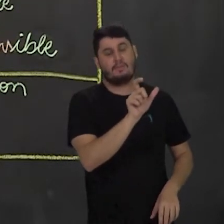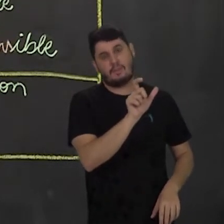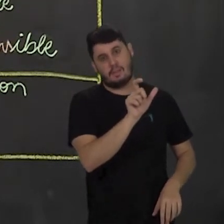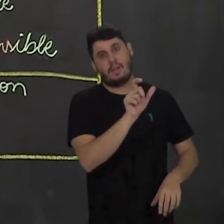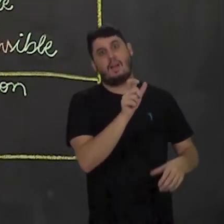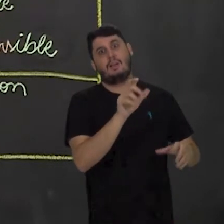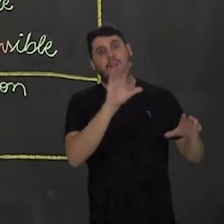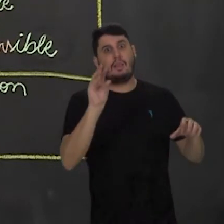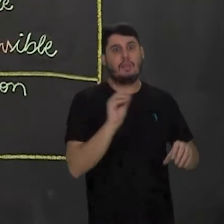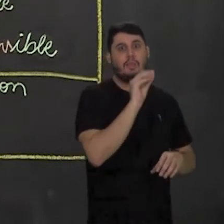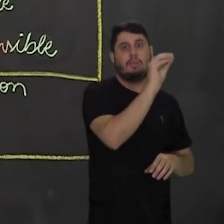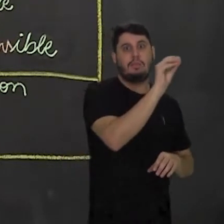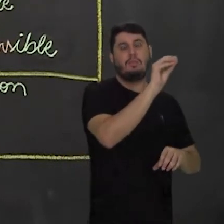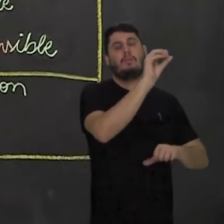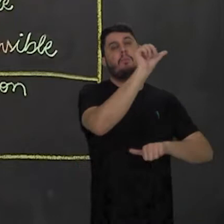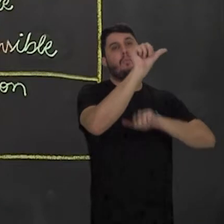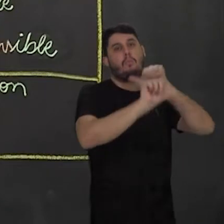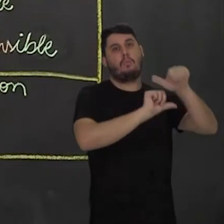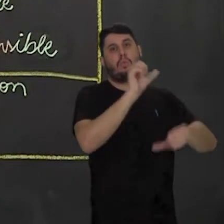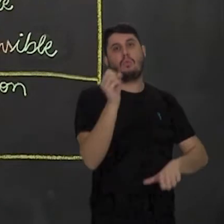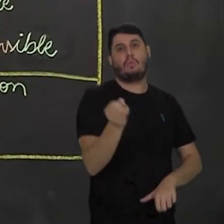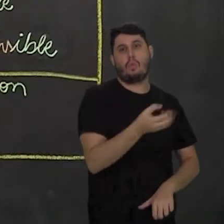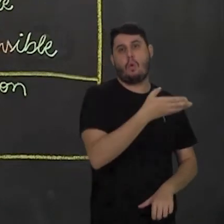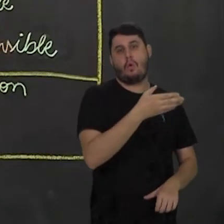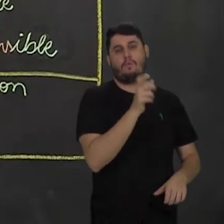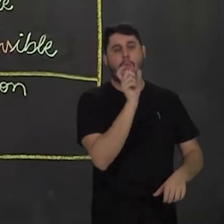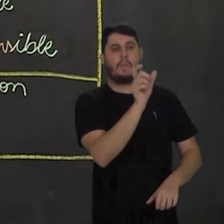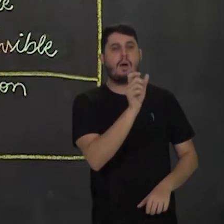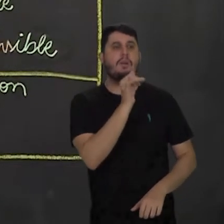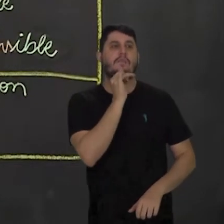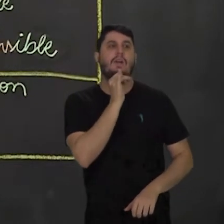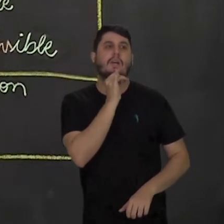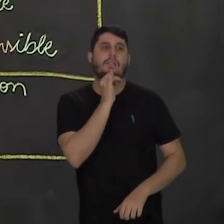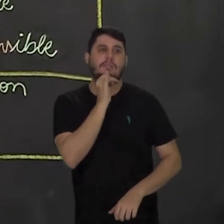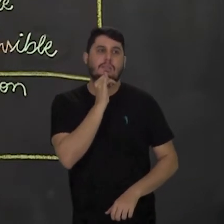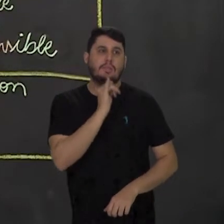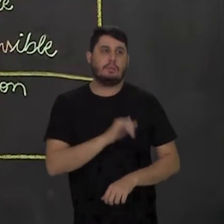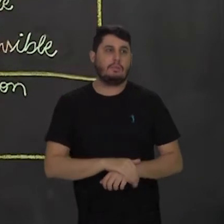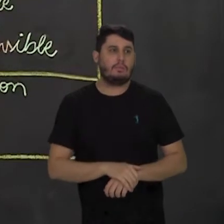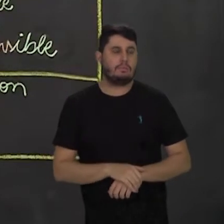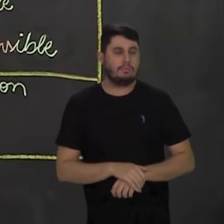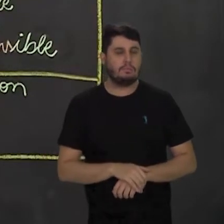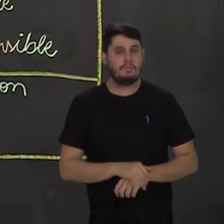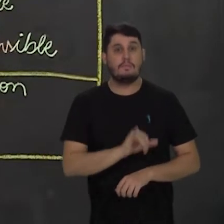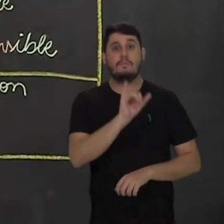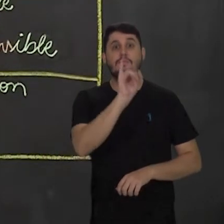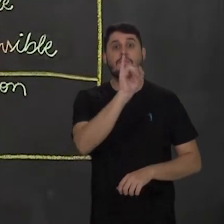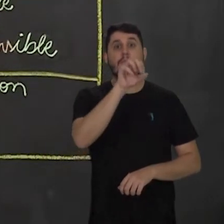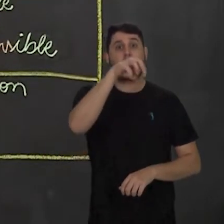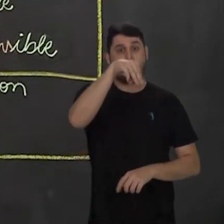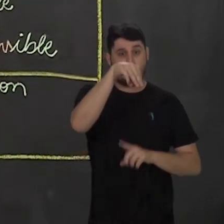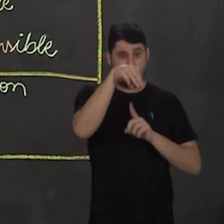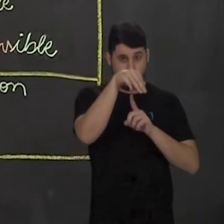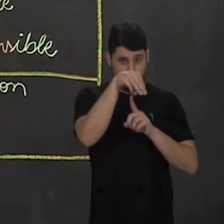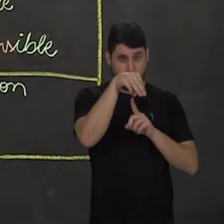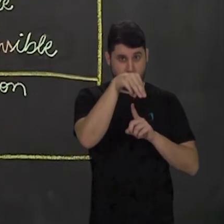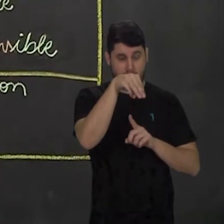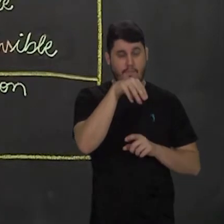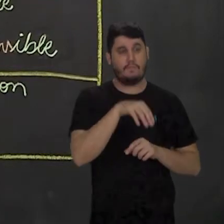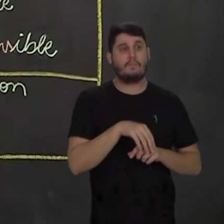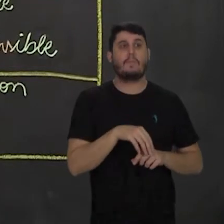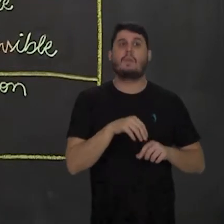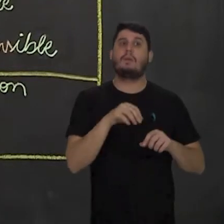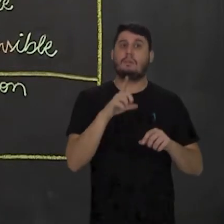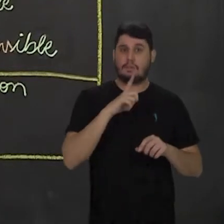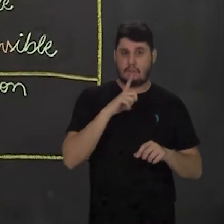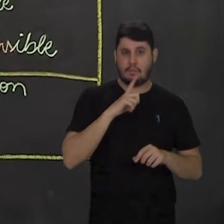início e virou uma outra, entendi. Por exemplo, a palavra, a partícula im, você